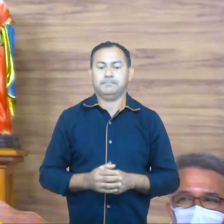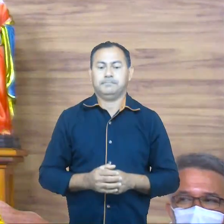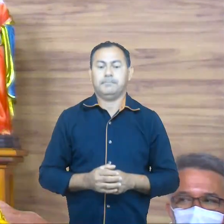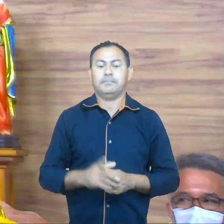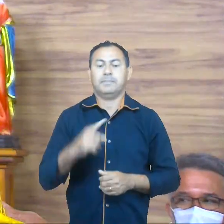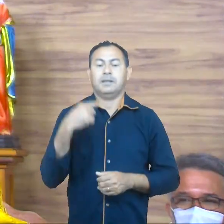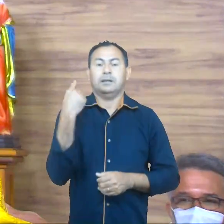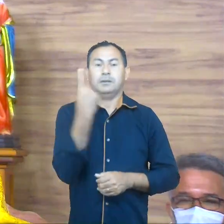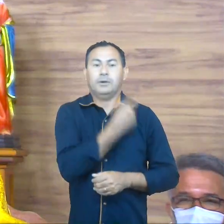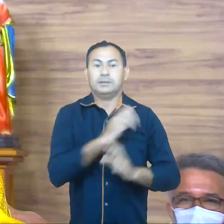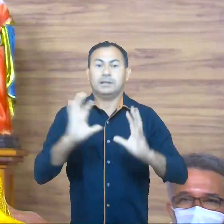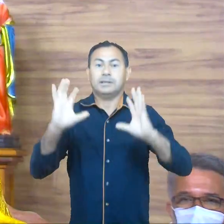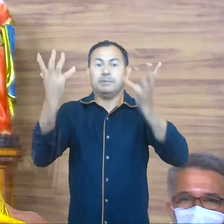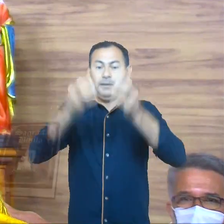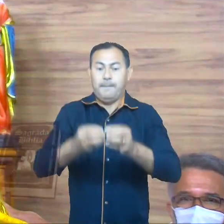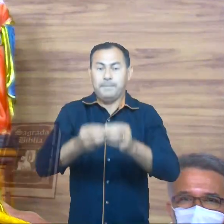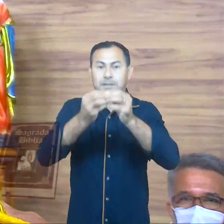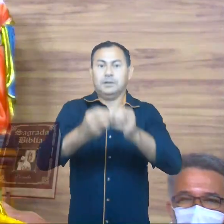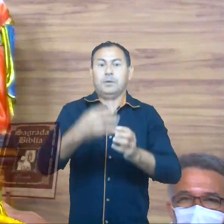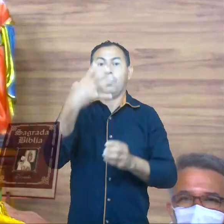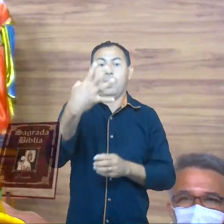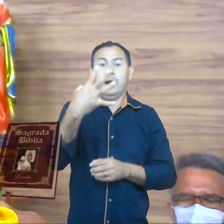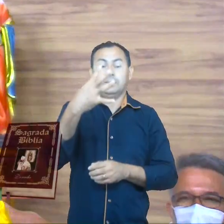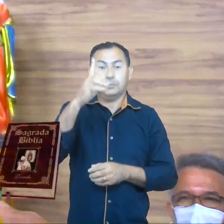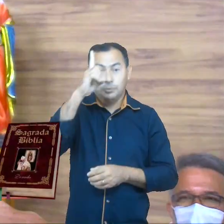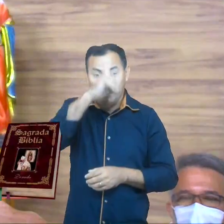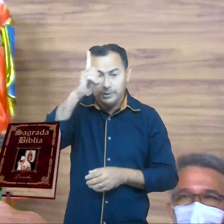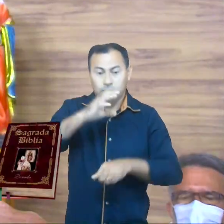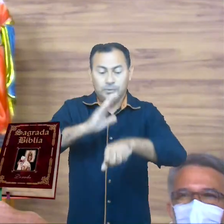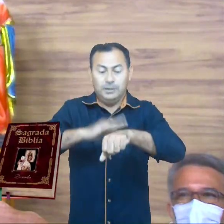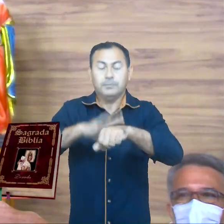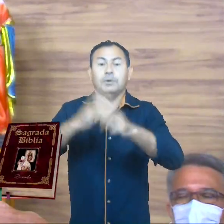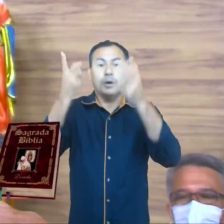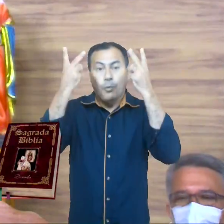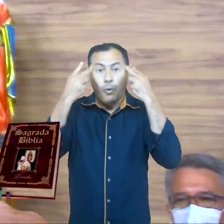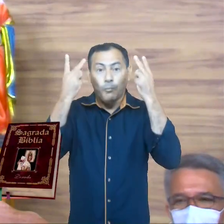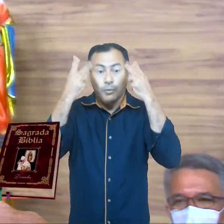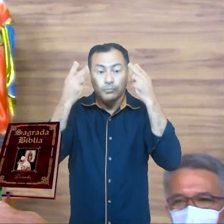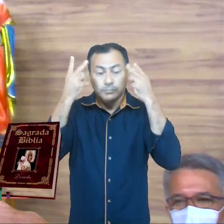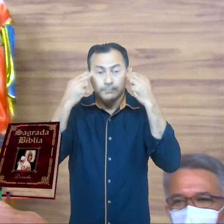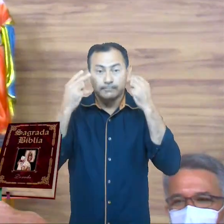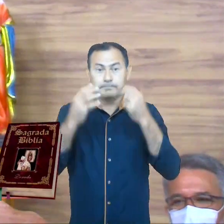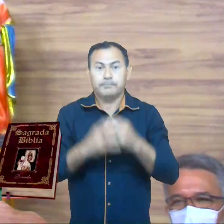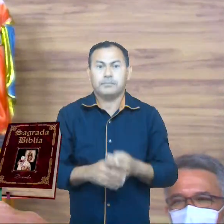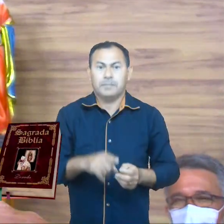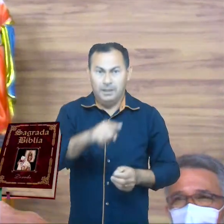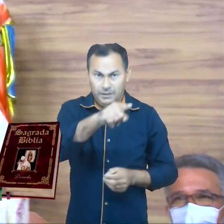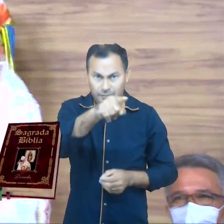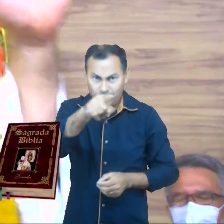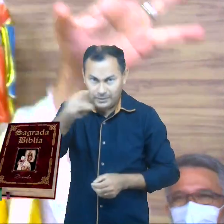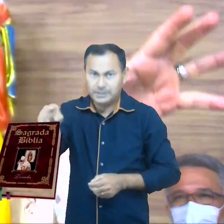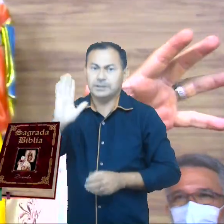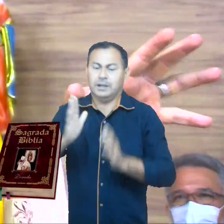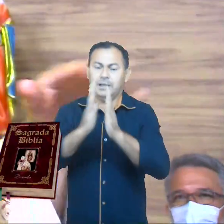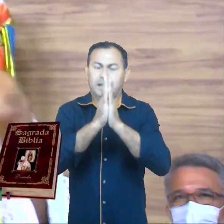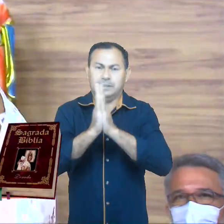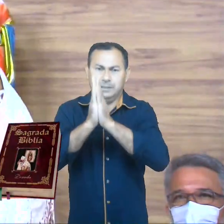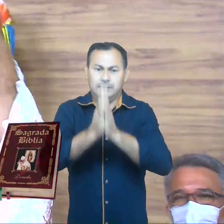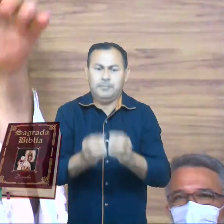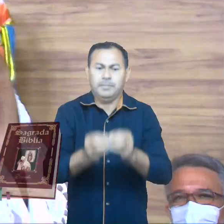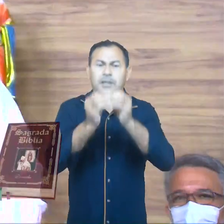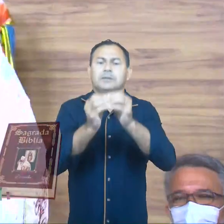Nós estamos celebrando a missa do quarto domingo do tempo comum. Então vocês já estão rezando a missa,